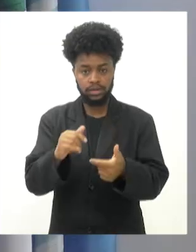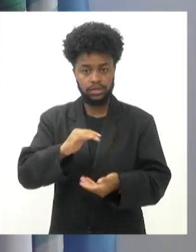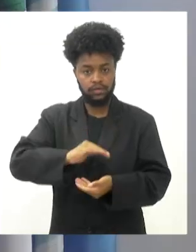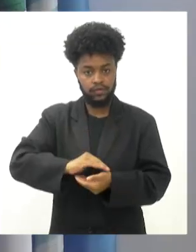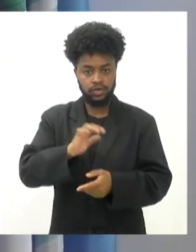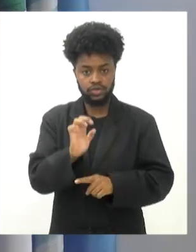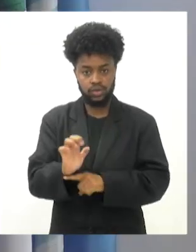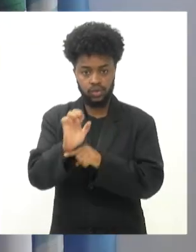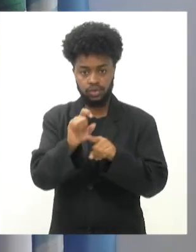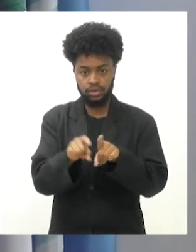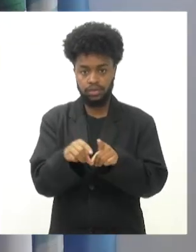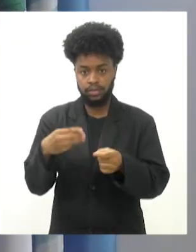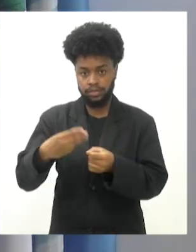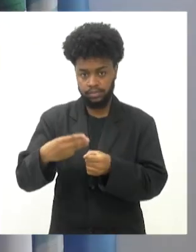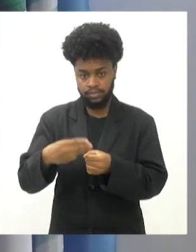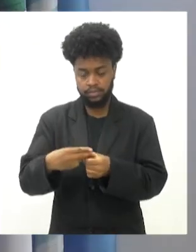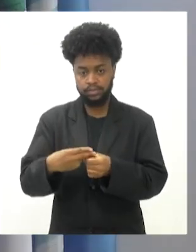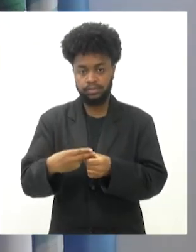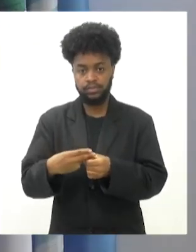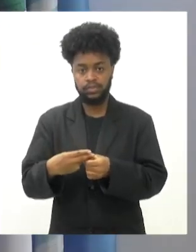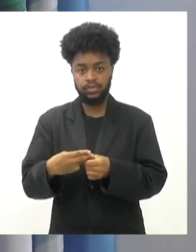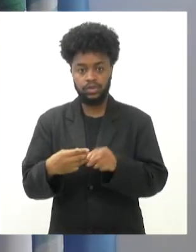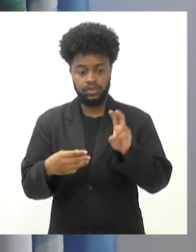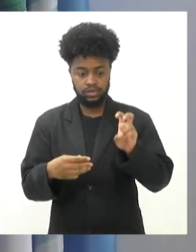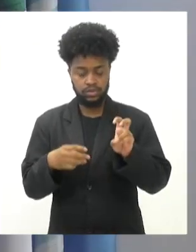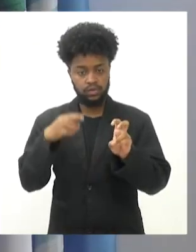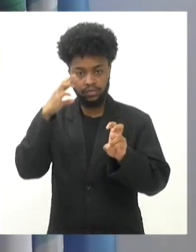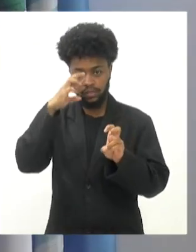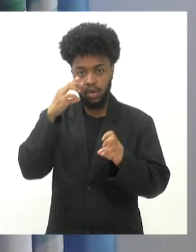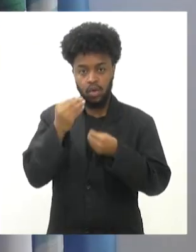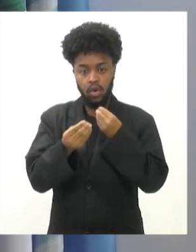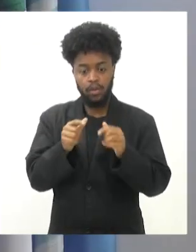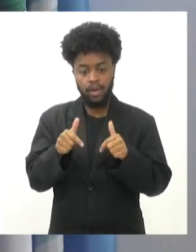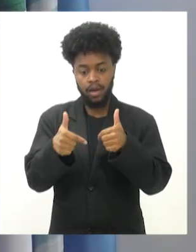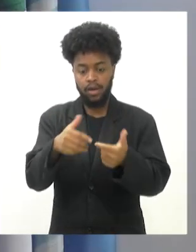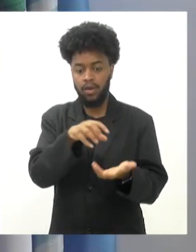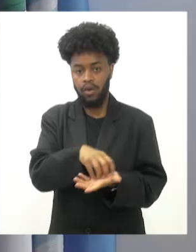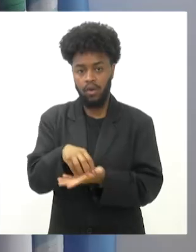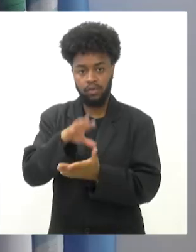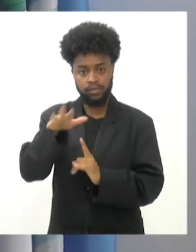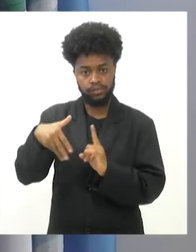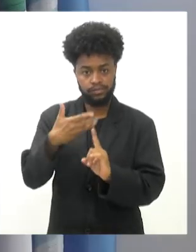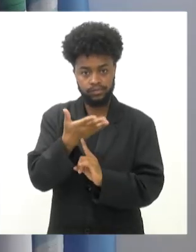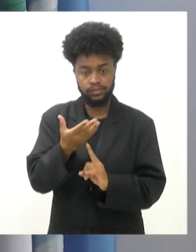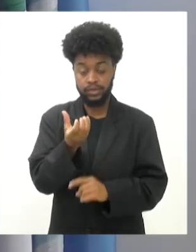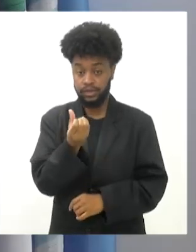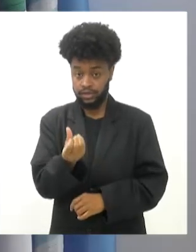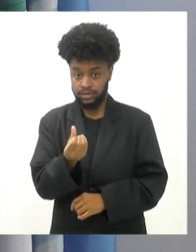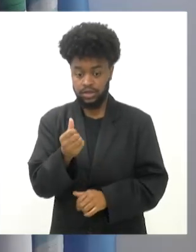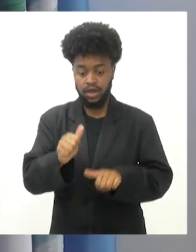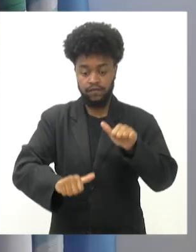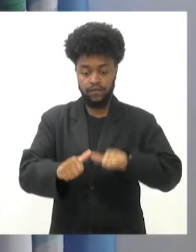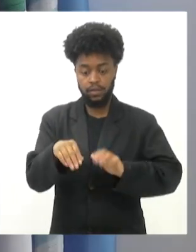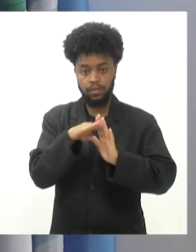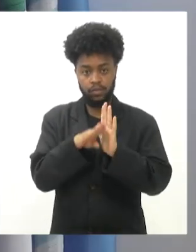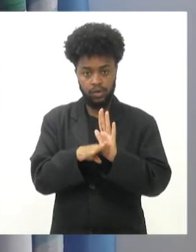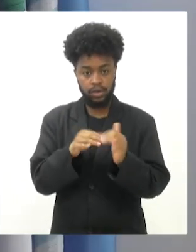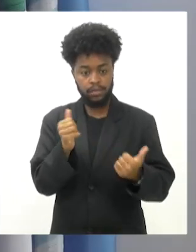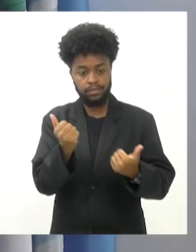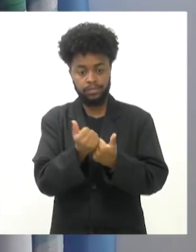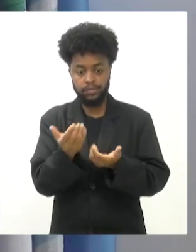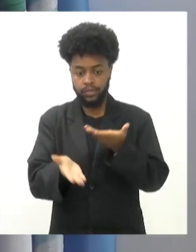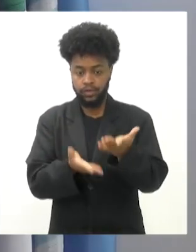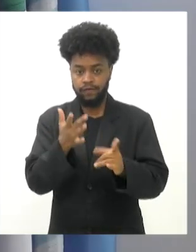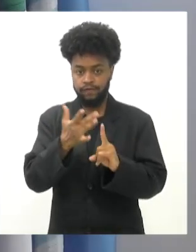e municipal. Fiscalizar. 5. A atuação dos órgãos ambientais envolvidos. 6. Examinar os programas de assistência humanitária às